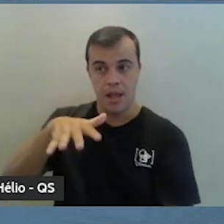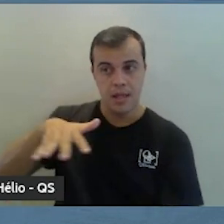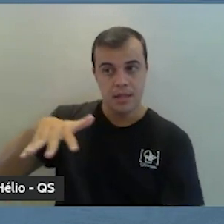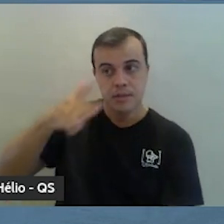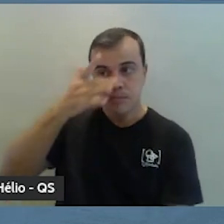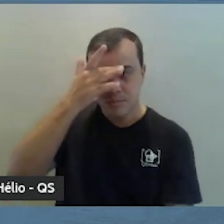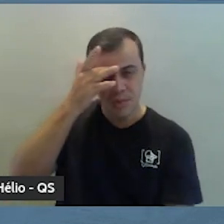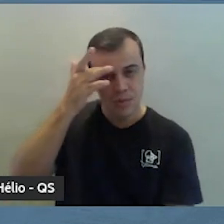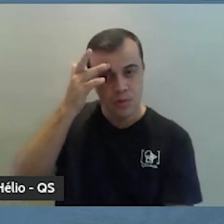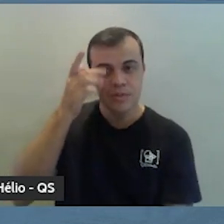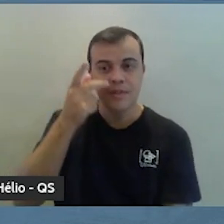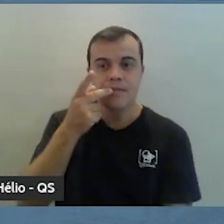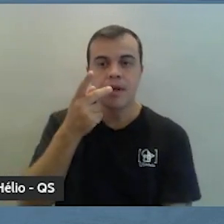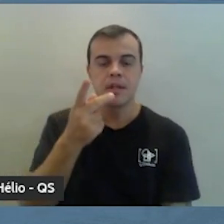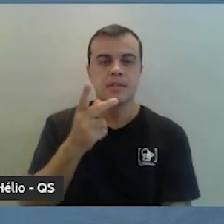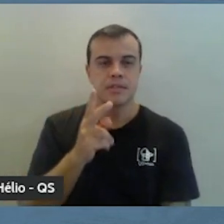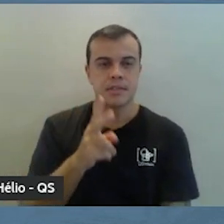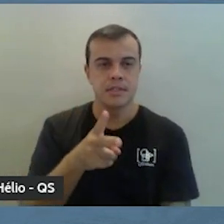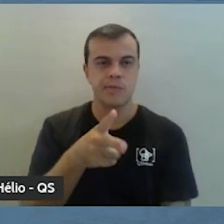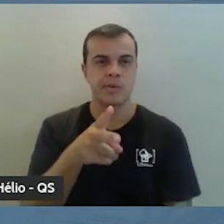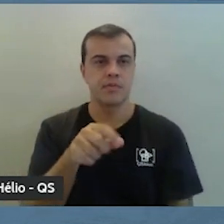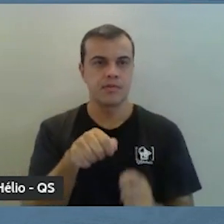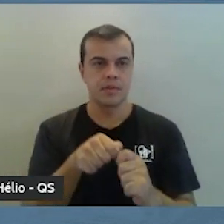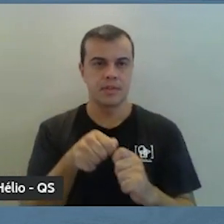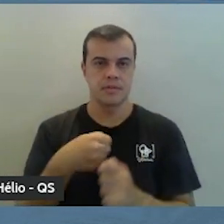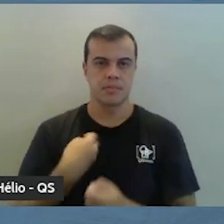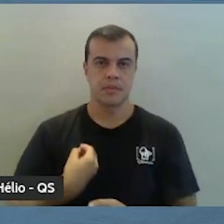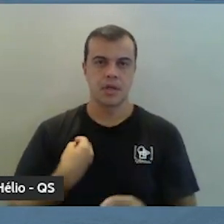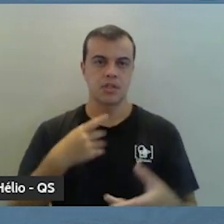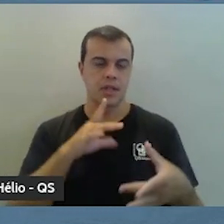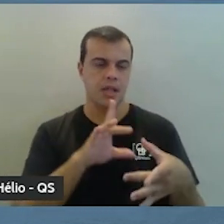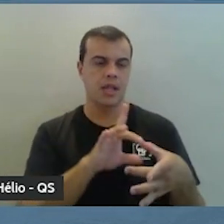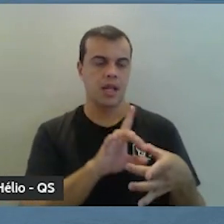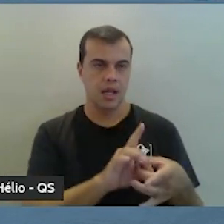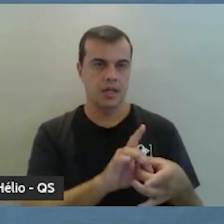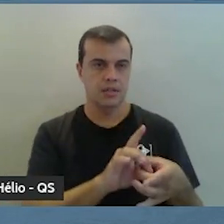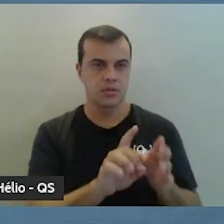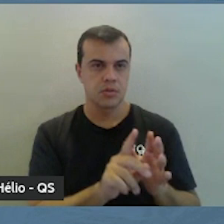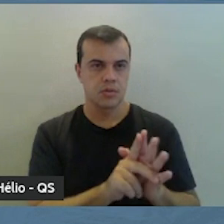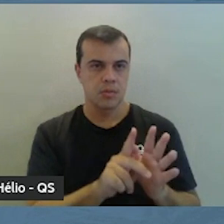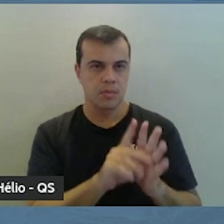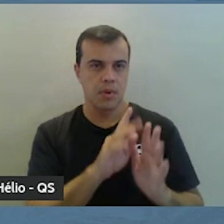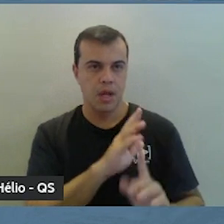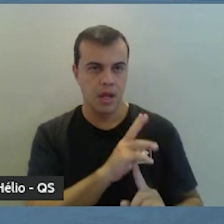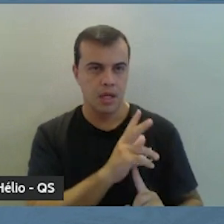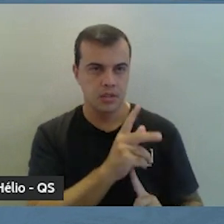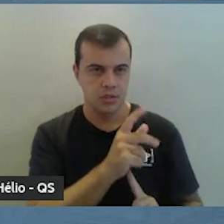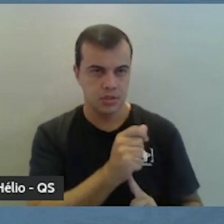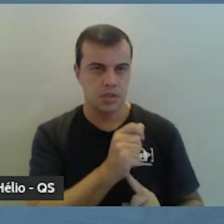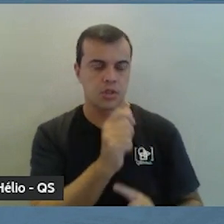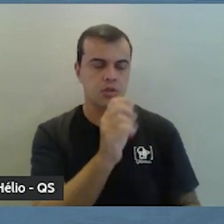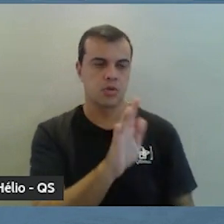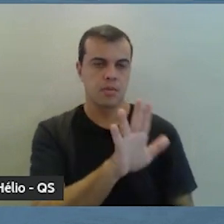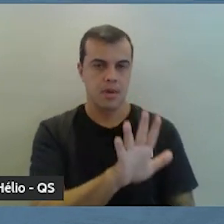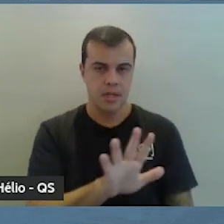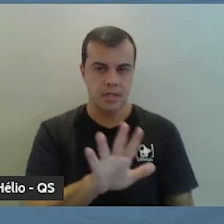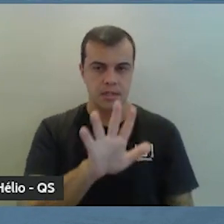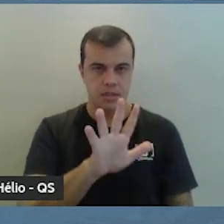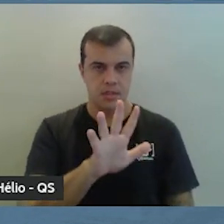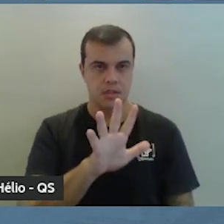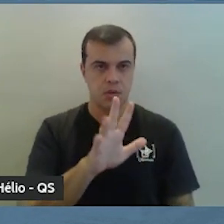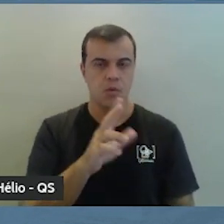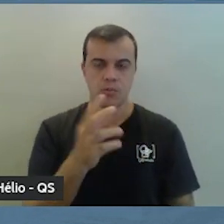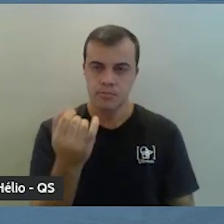pessoas têm trazido, têm feito parte integrado o universo dos artistas plásticos do Brasil e com uma força muito